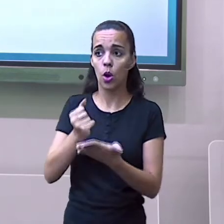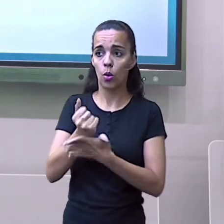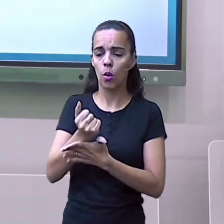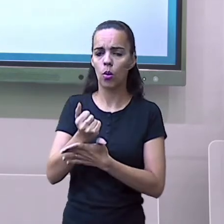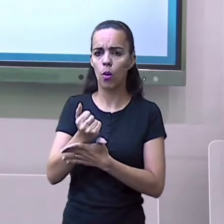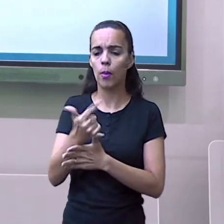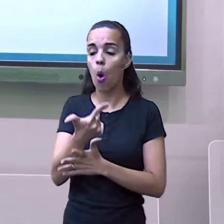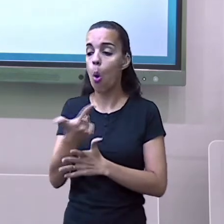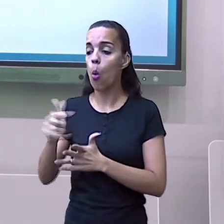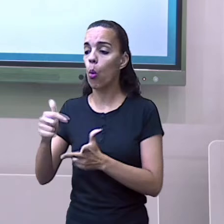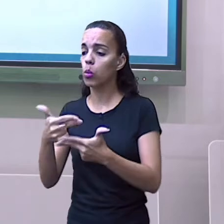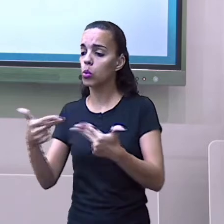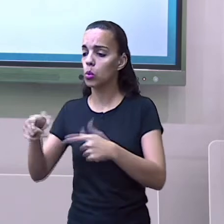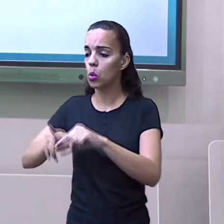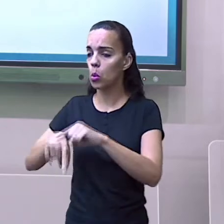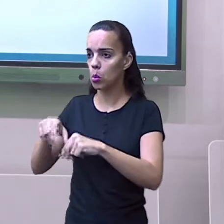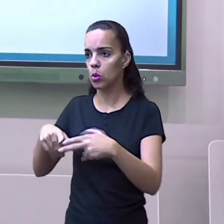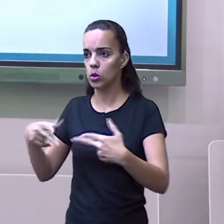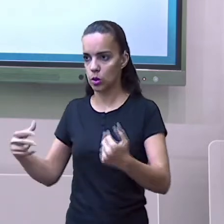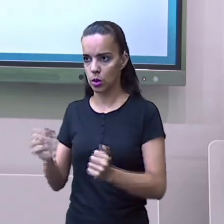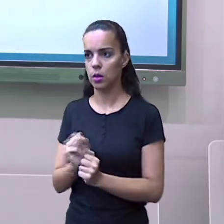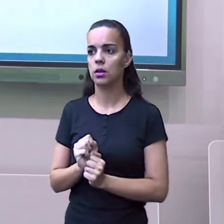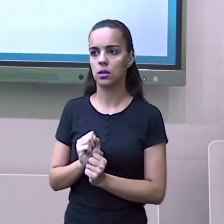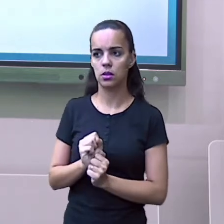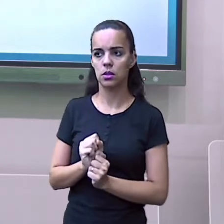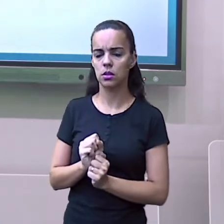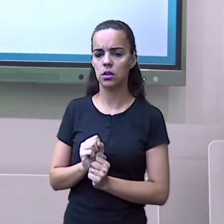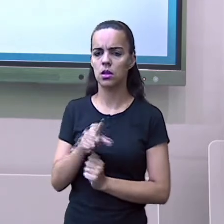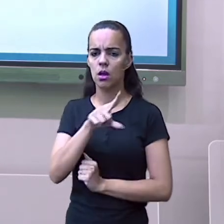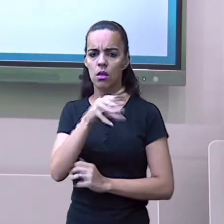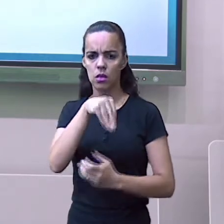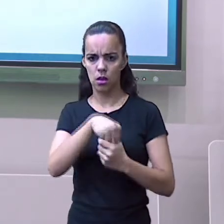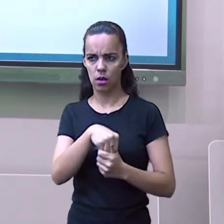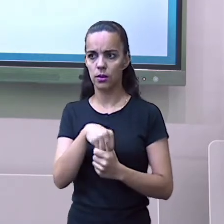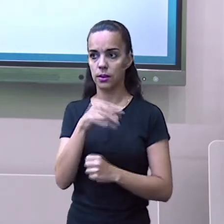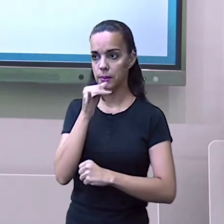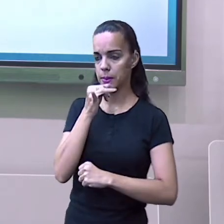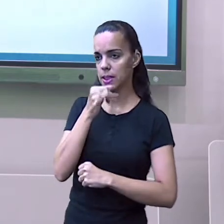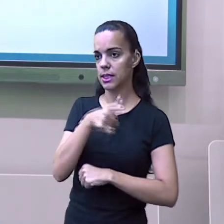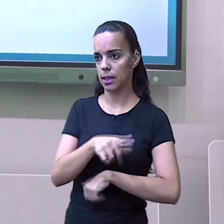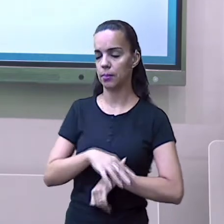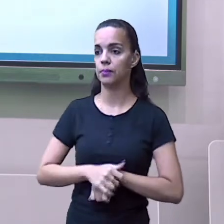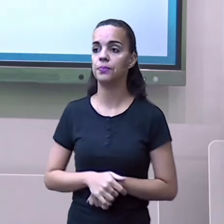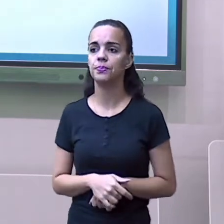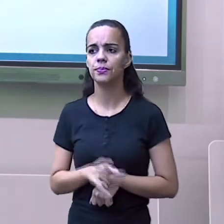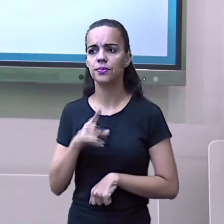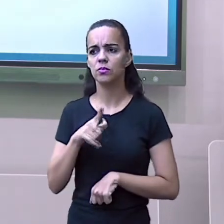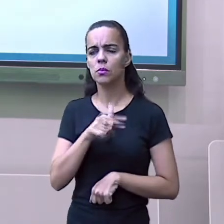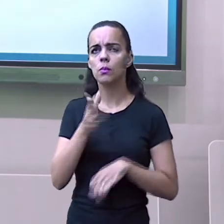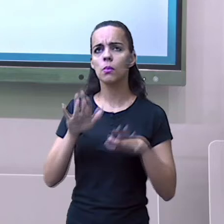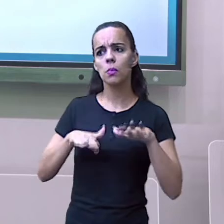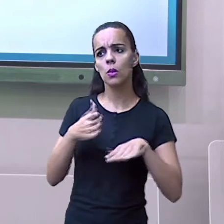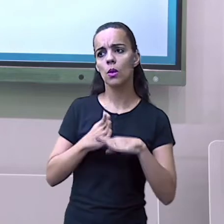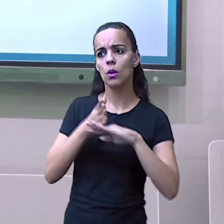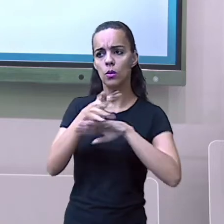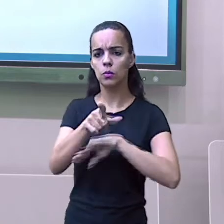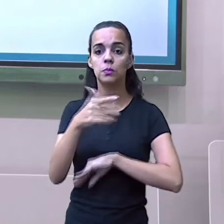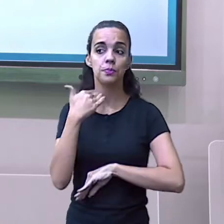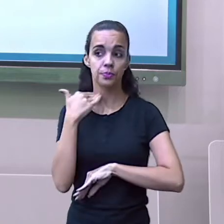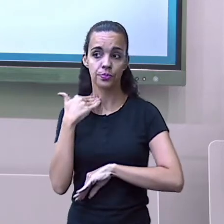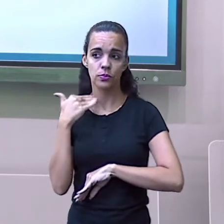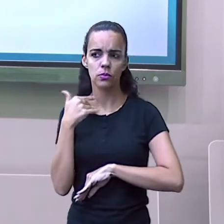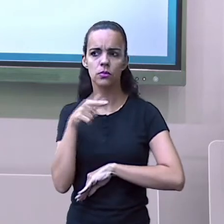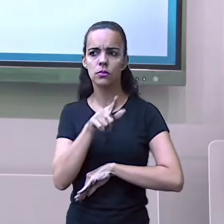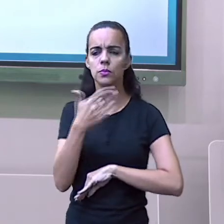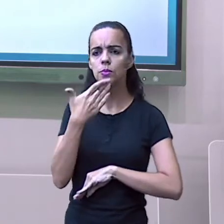mais algum outro produto fora o que ele deseja. Um bom exemplo disso é quando você vai a um banco